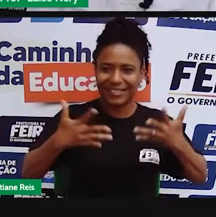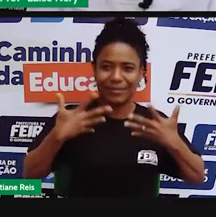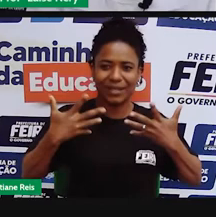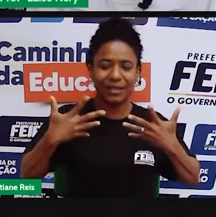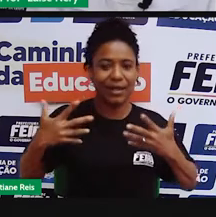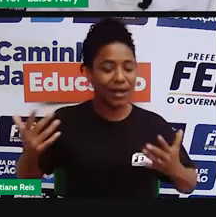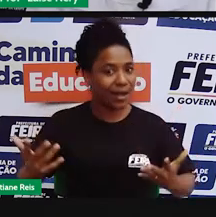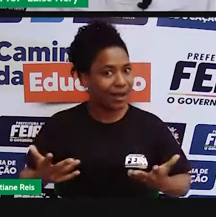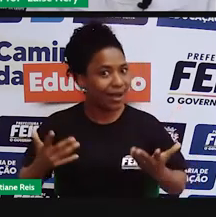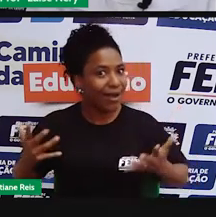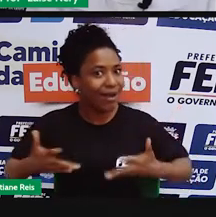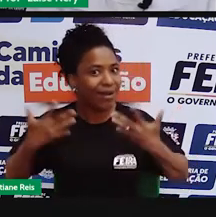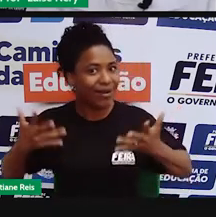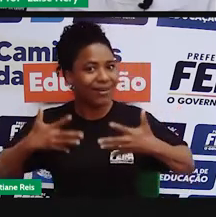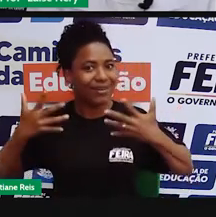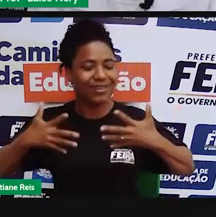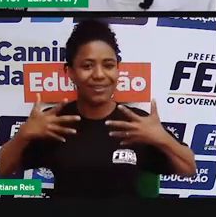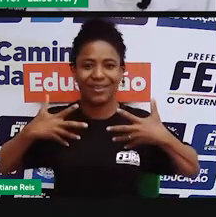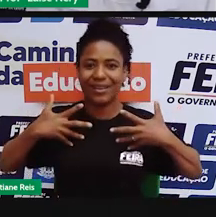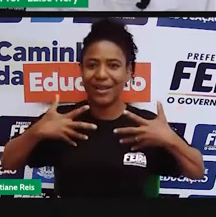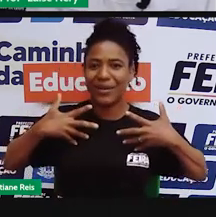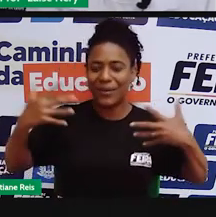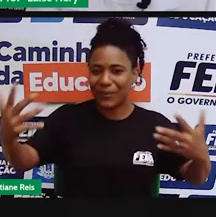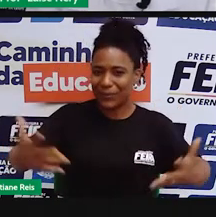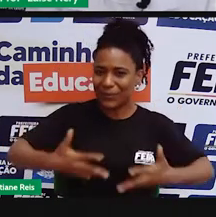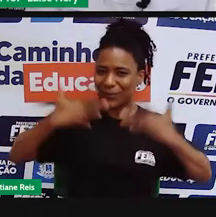a alegria reinou.